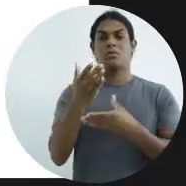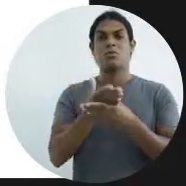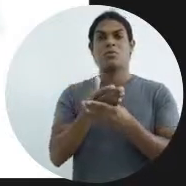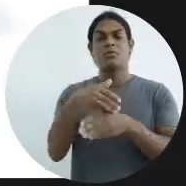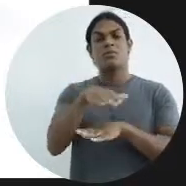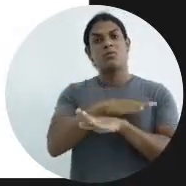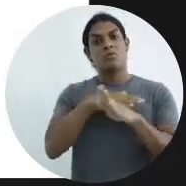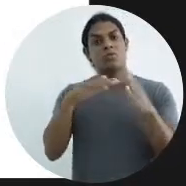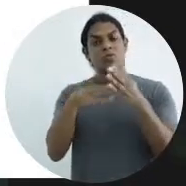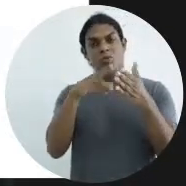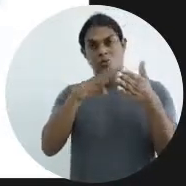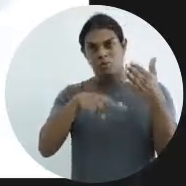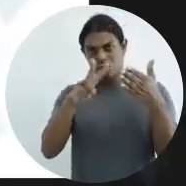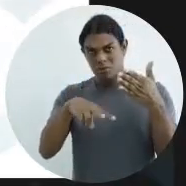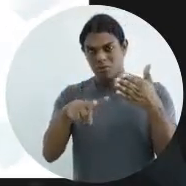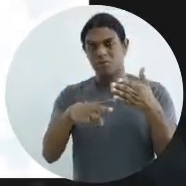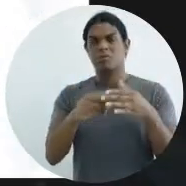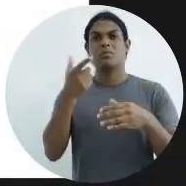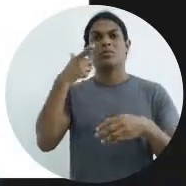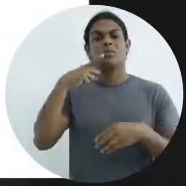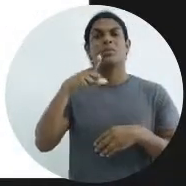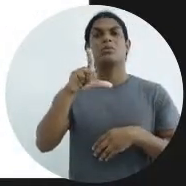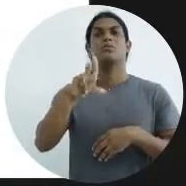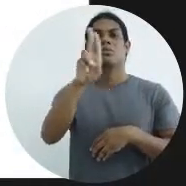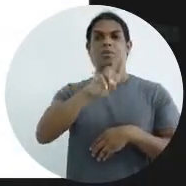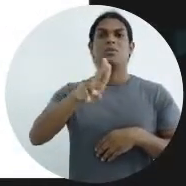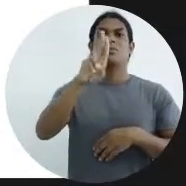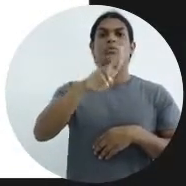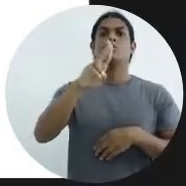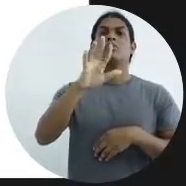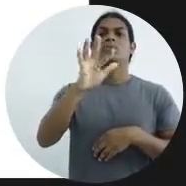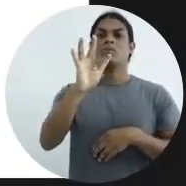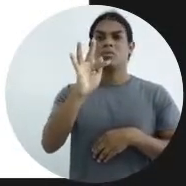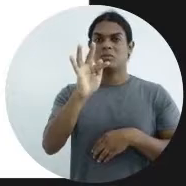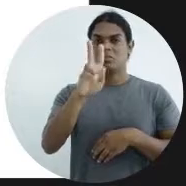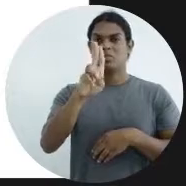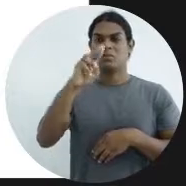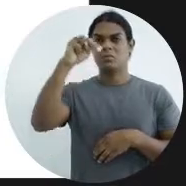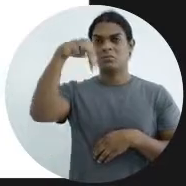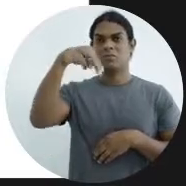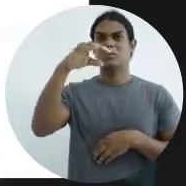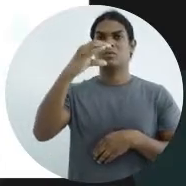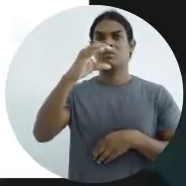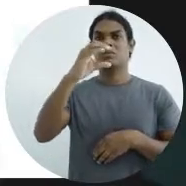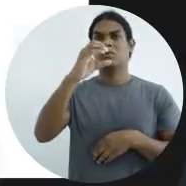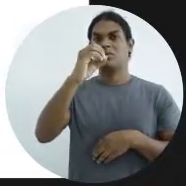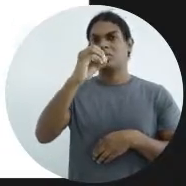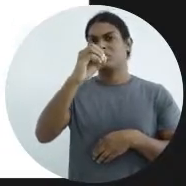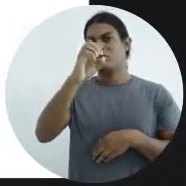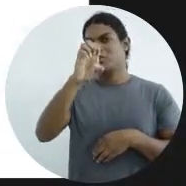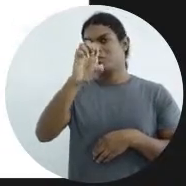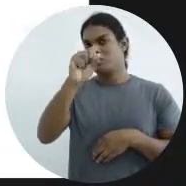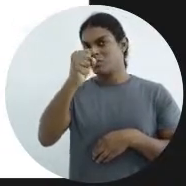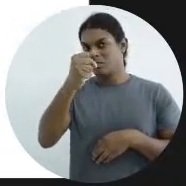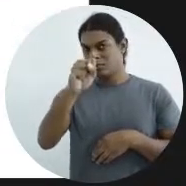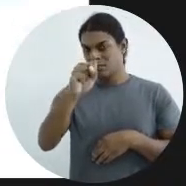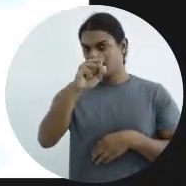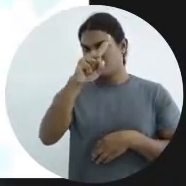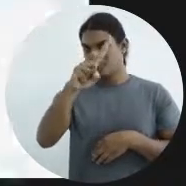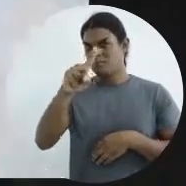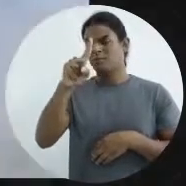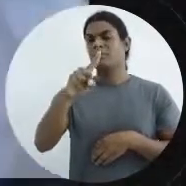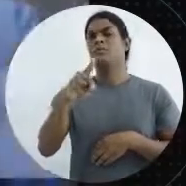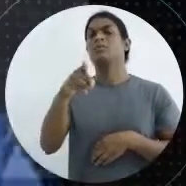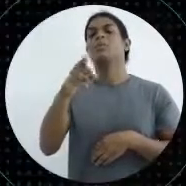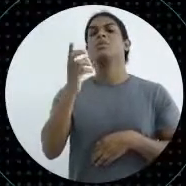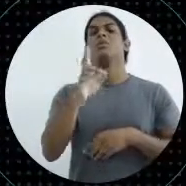é que a gente executa as funções. Então, essa daí é uma prática segura. Você espera